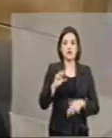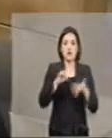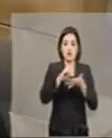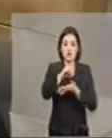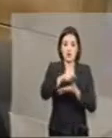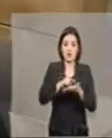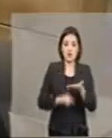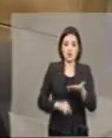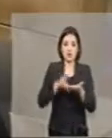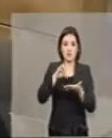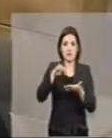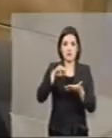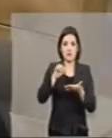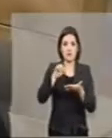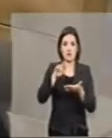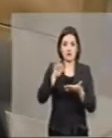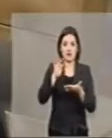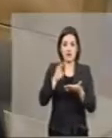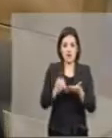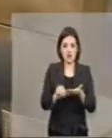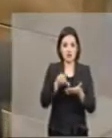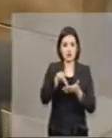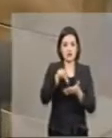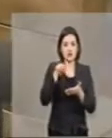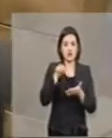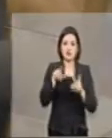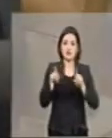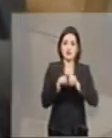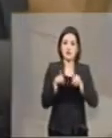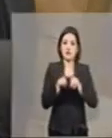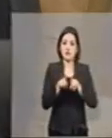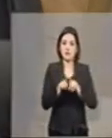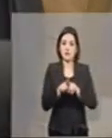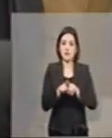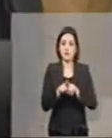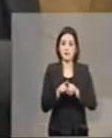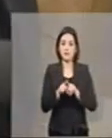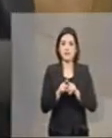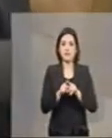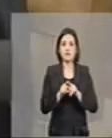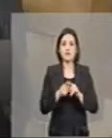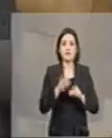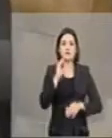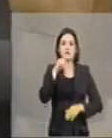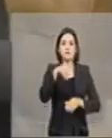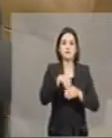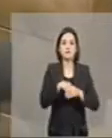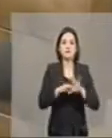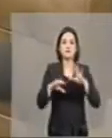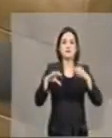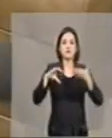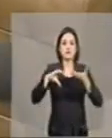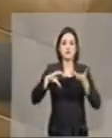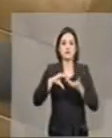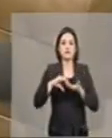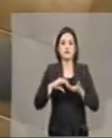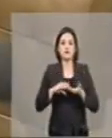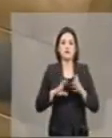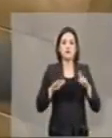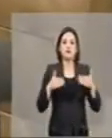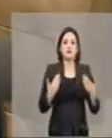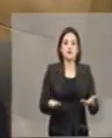eletivo, justamente na preservação da independência dos membros do Congresso Nacional para exercê-los. Então, forte